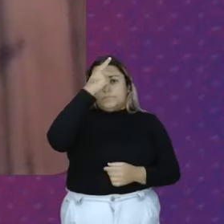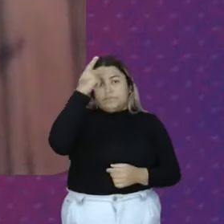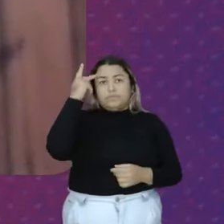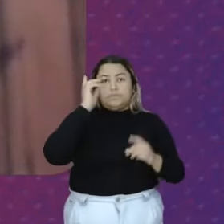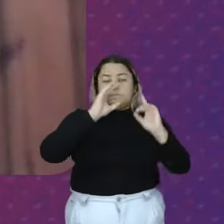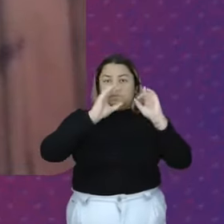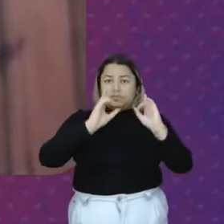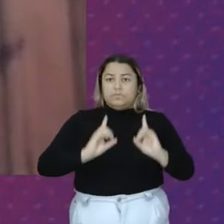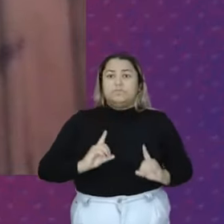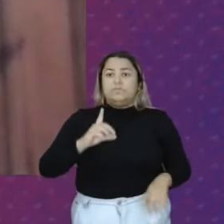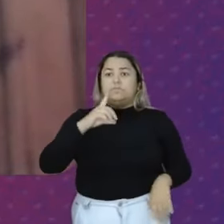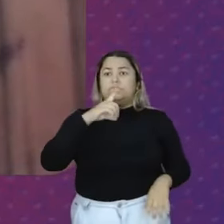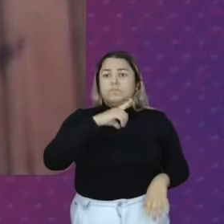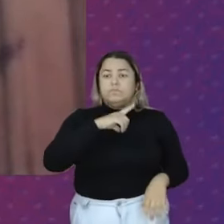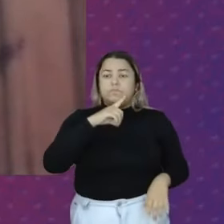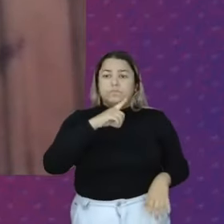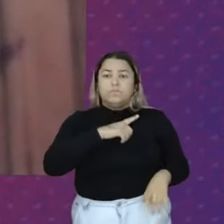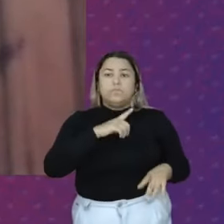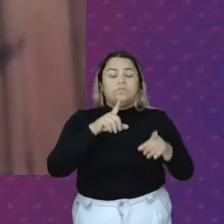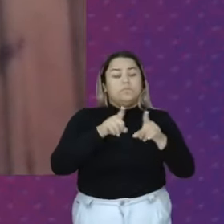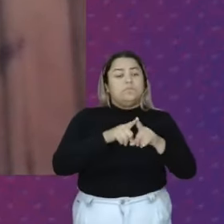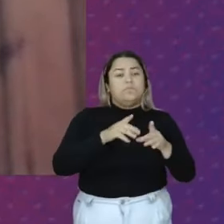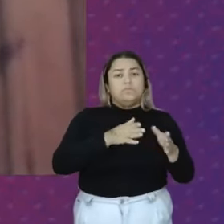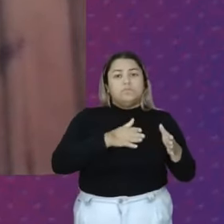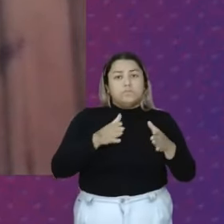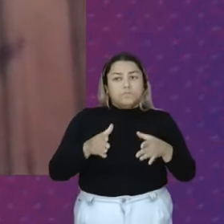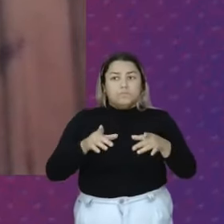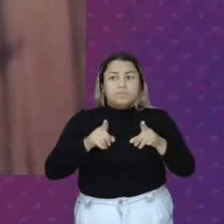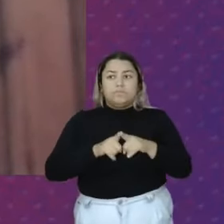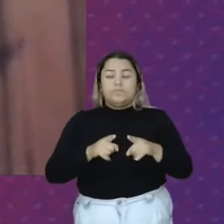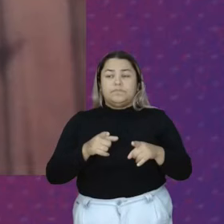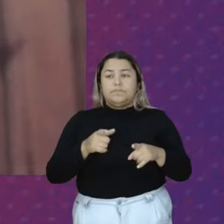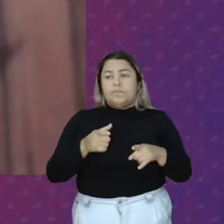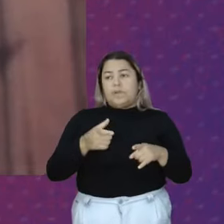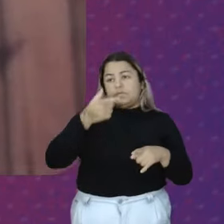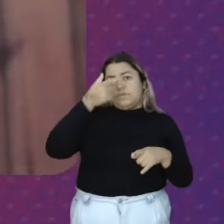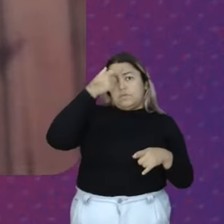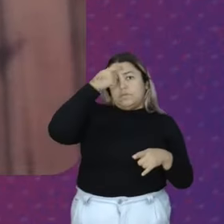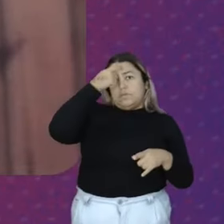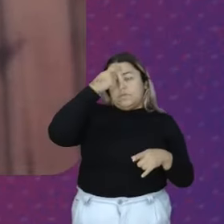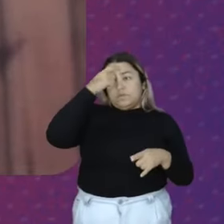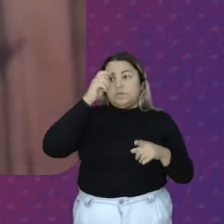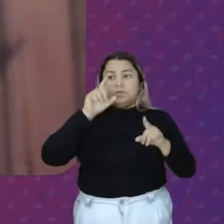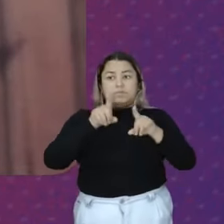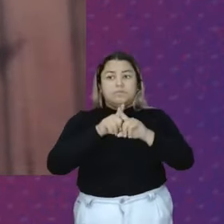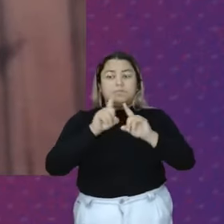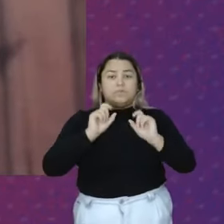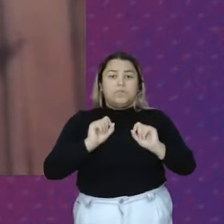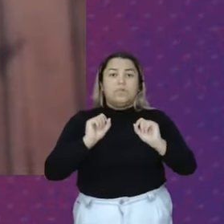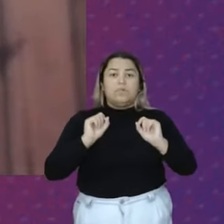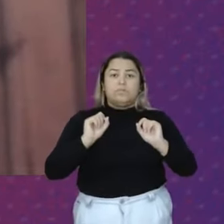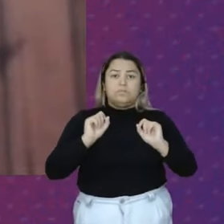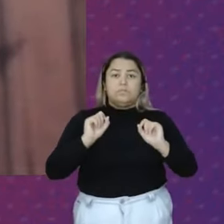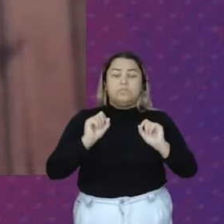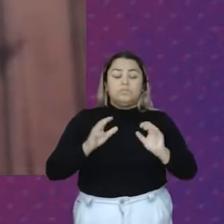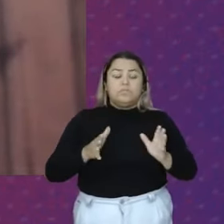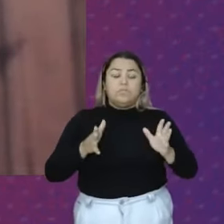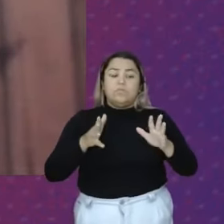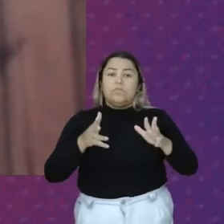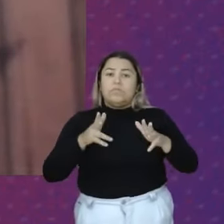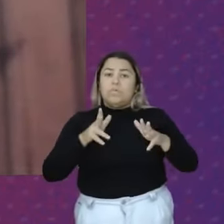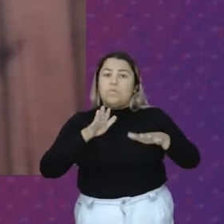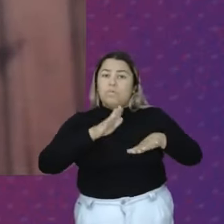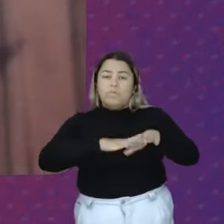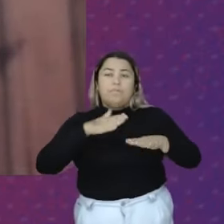deficiência aquela que tem impedimento de longo prazo de natureza física mental intelectual sensorial no qual a interação com uma ou mais